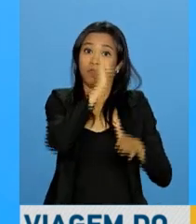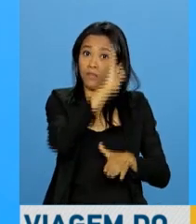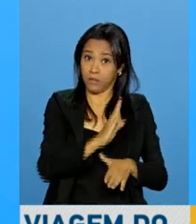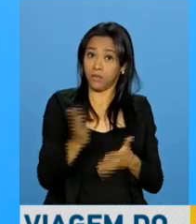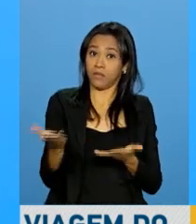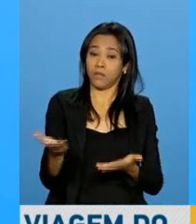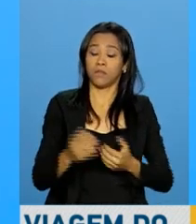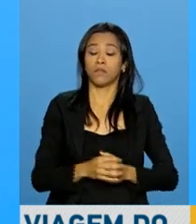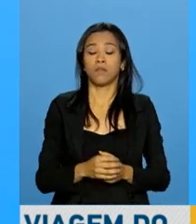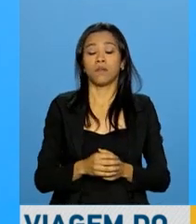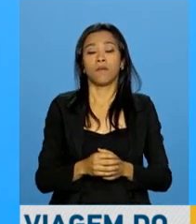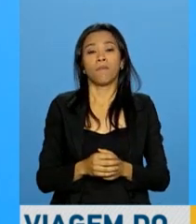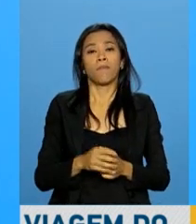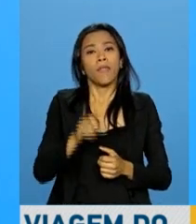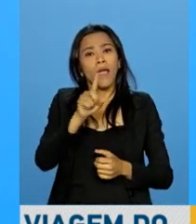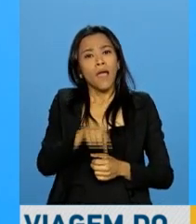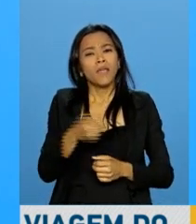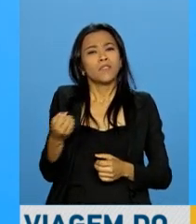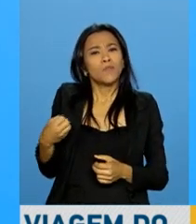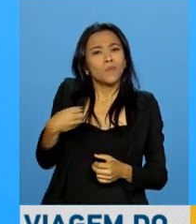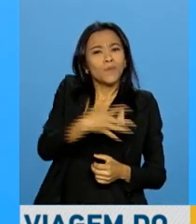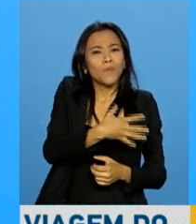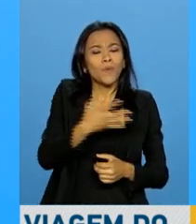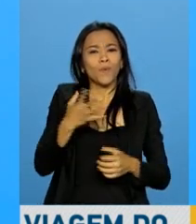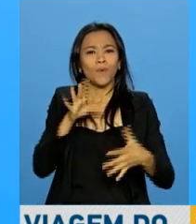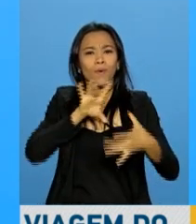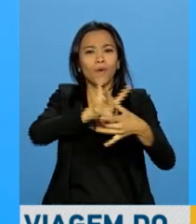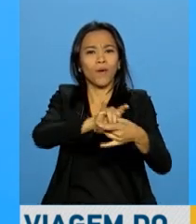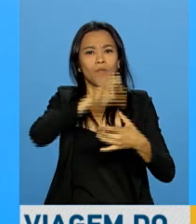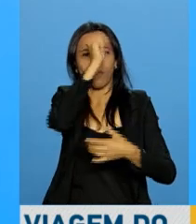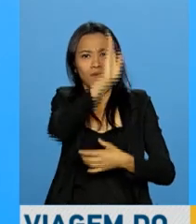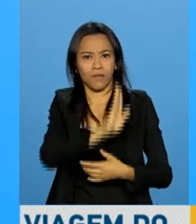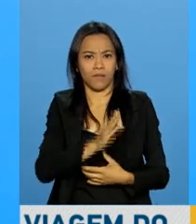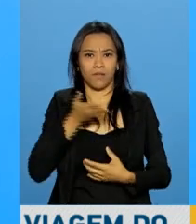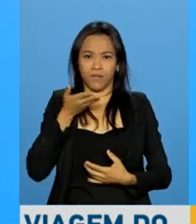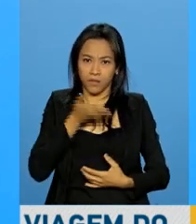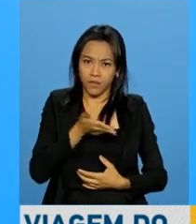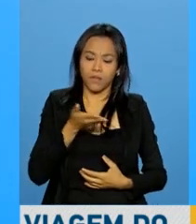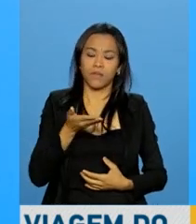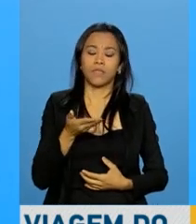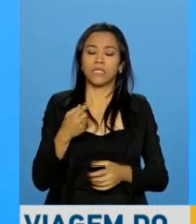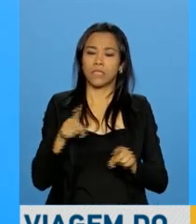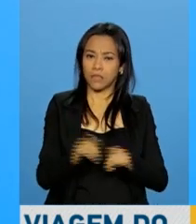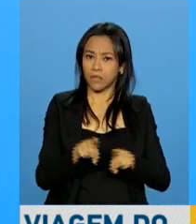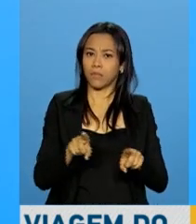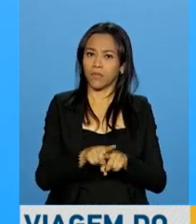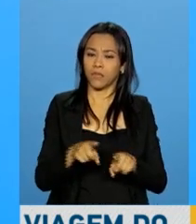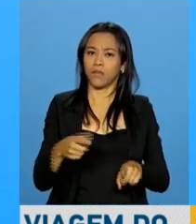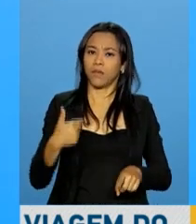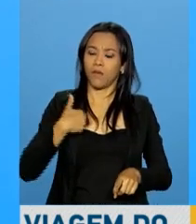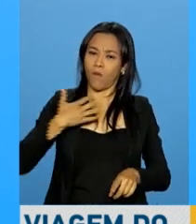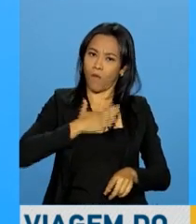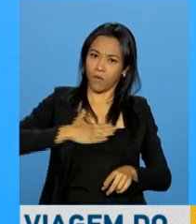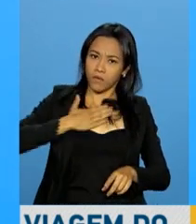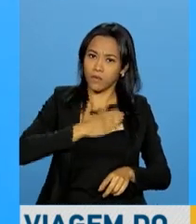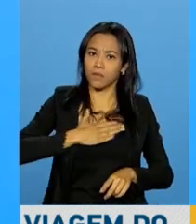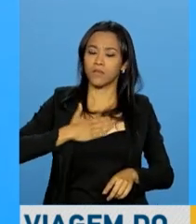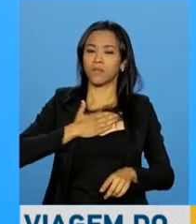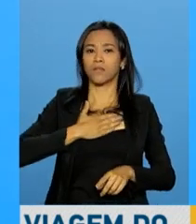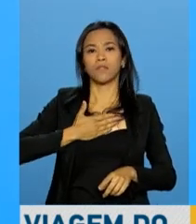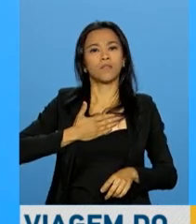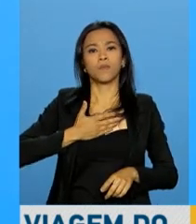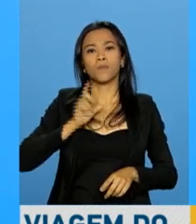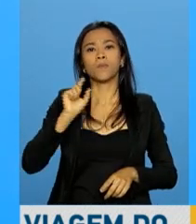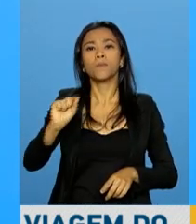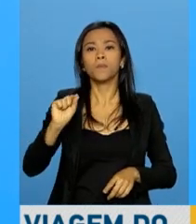é desse novo momento que também aqui gostaria de